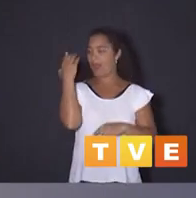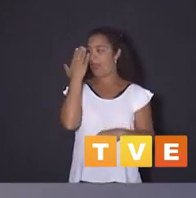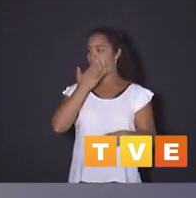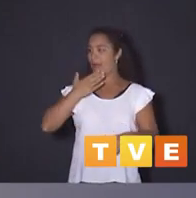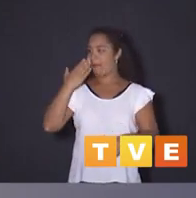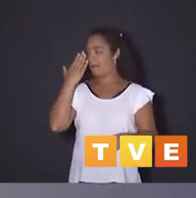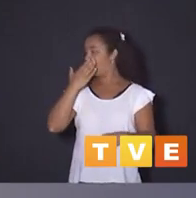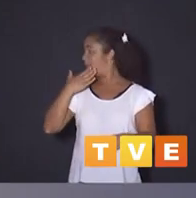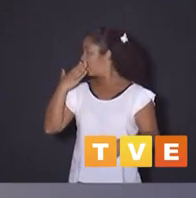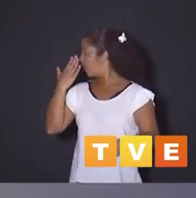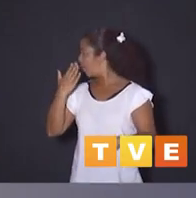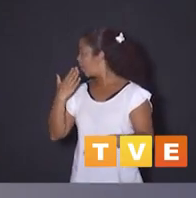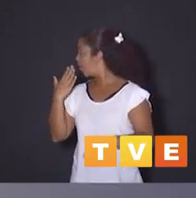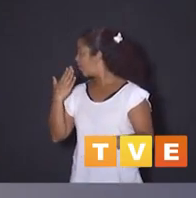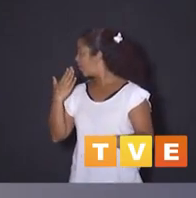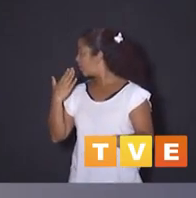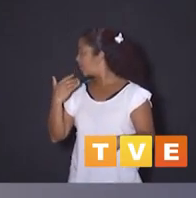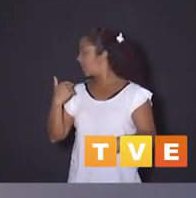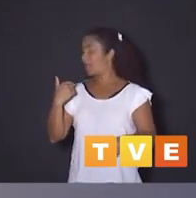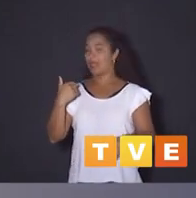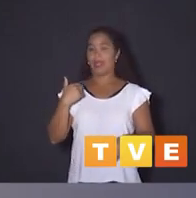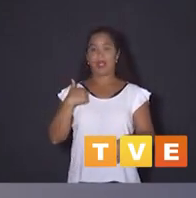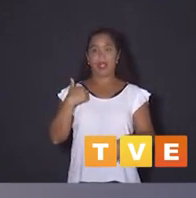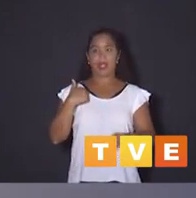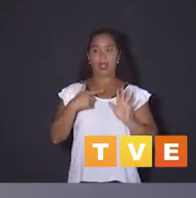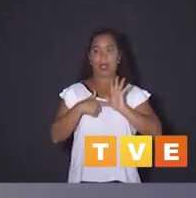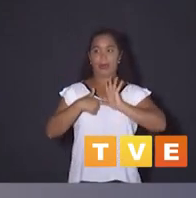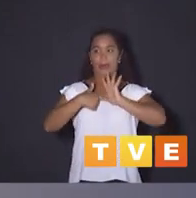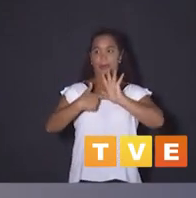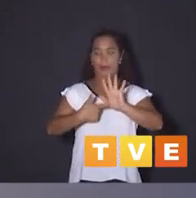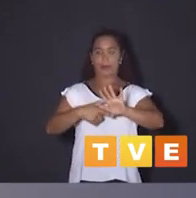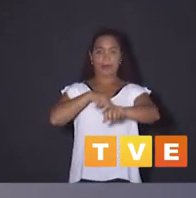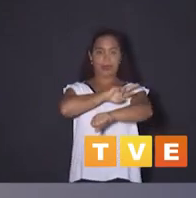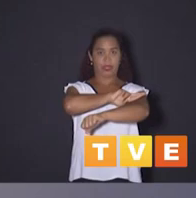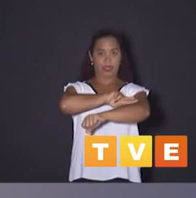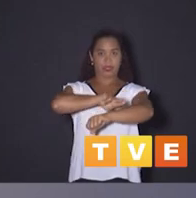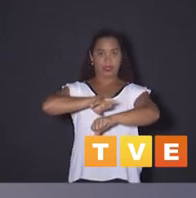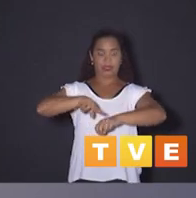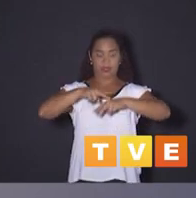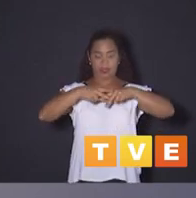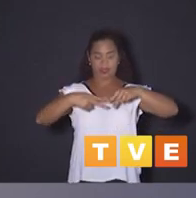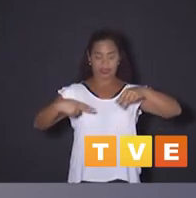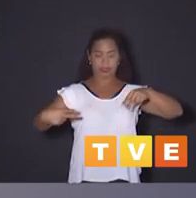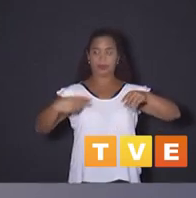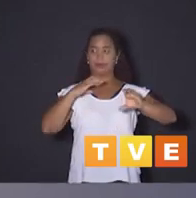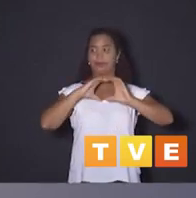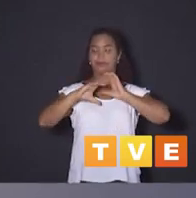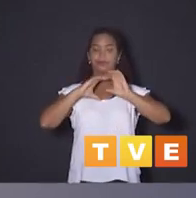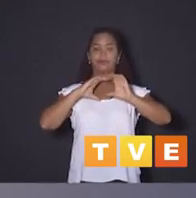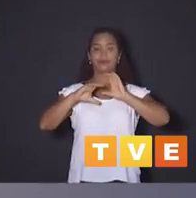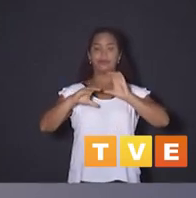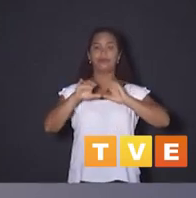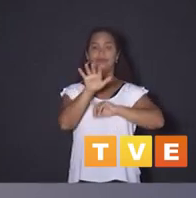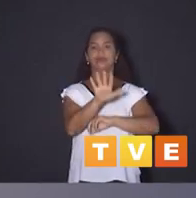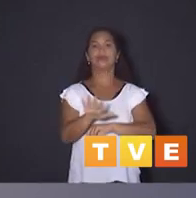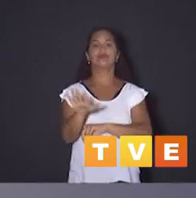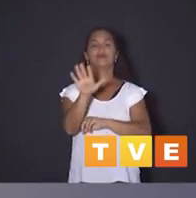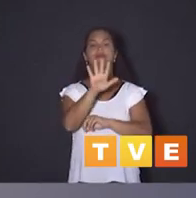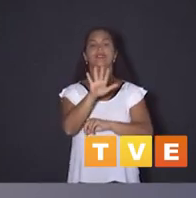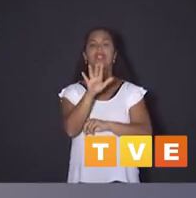e como eu dou aula no da área de gênero linguagem gênero e comunicação é exatamente nesse campo dos falares